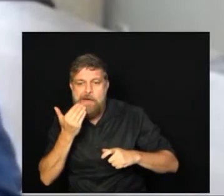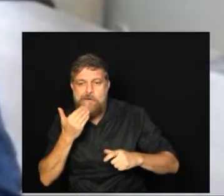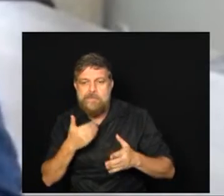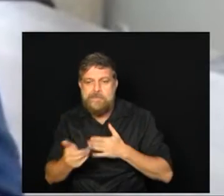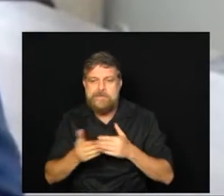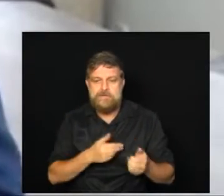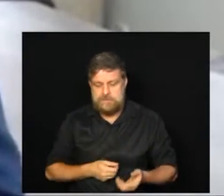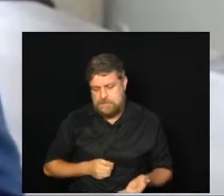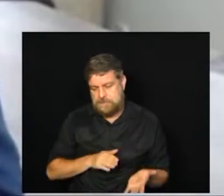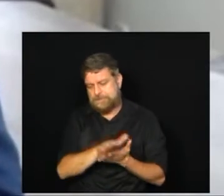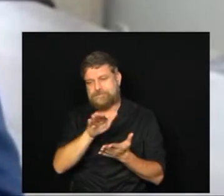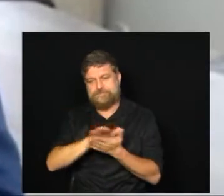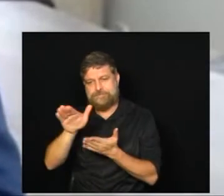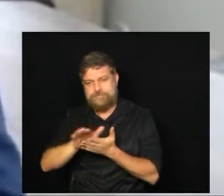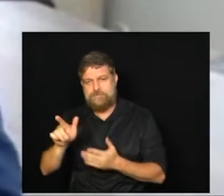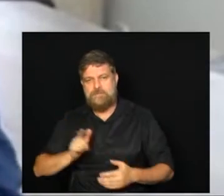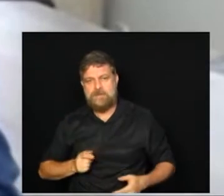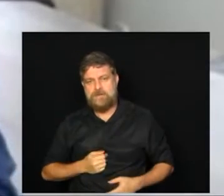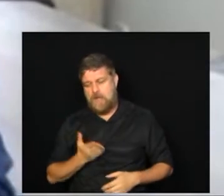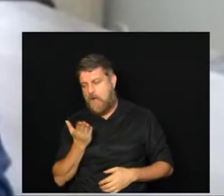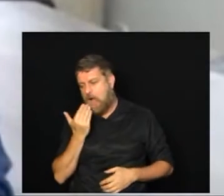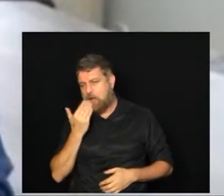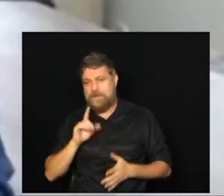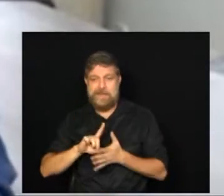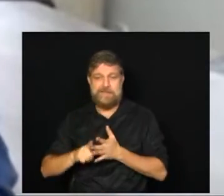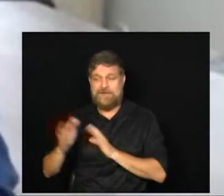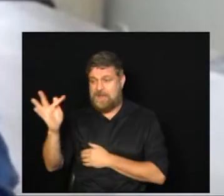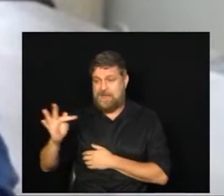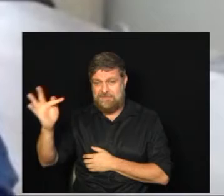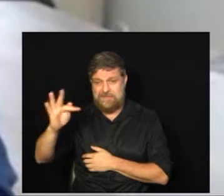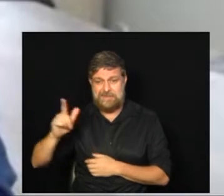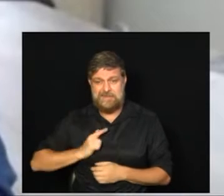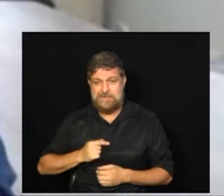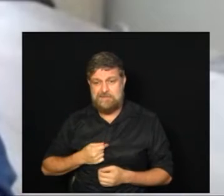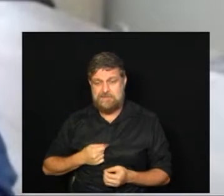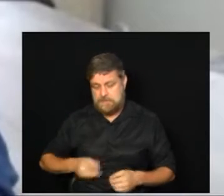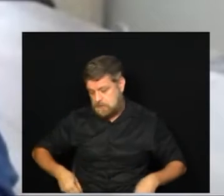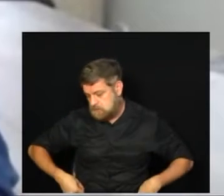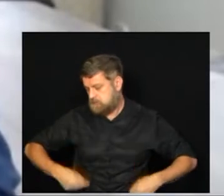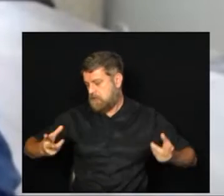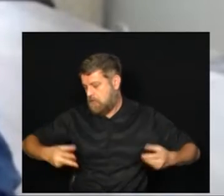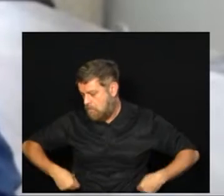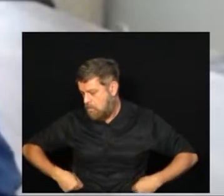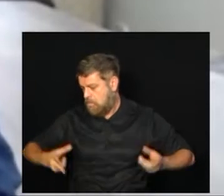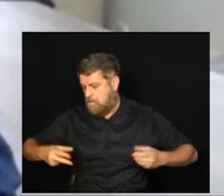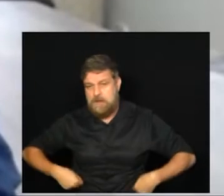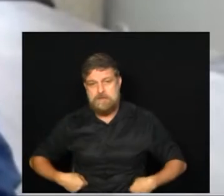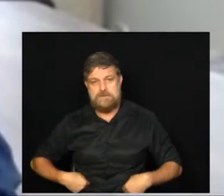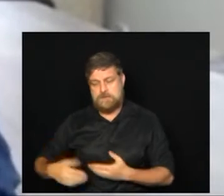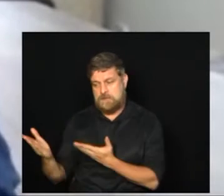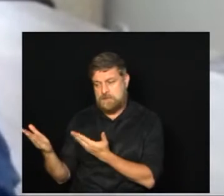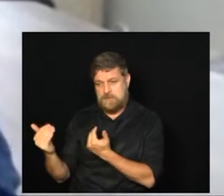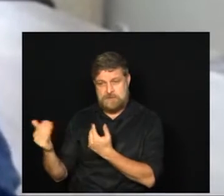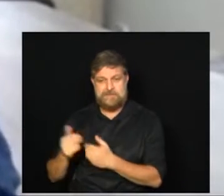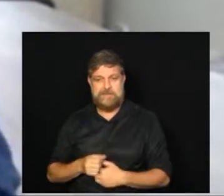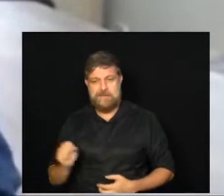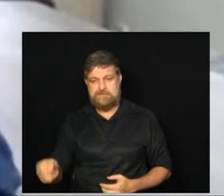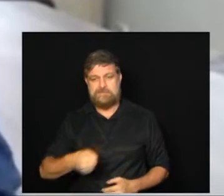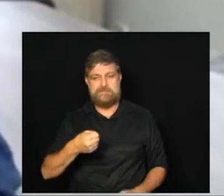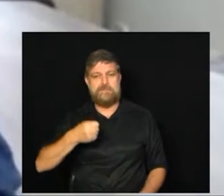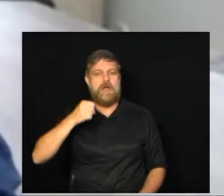depois eu tinha que jantar na rua, lanchar, porque eu ia depois para a faculdade, então eu tinha que comer alguma coisa, né? Aí jovem sai da faculdade, quer beber uma